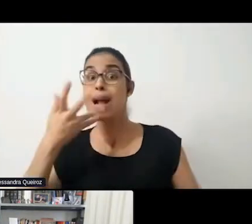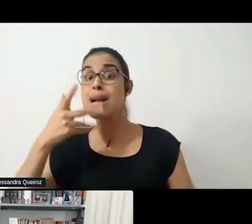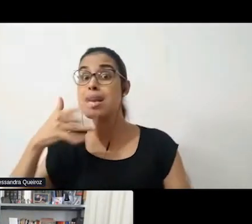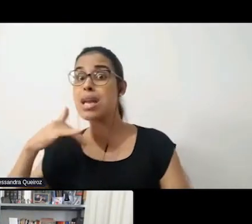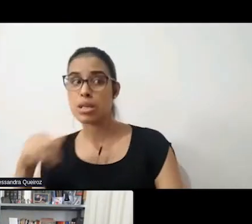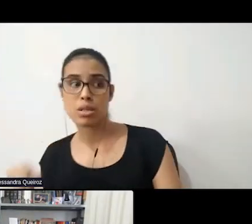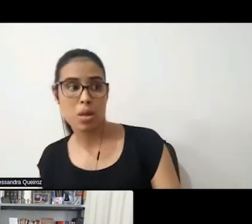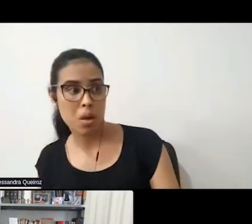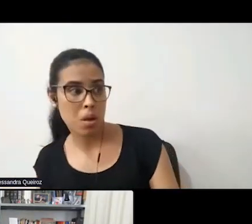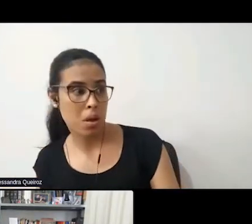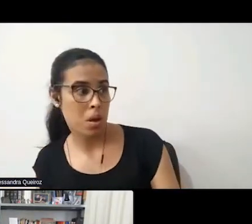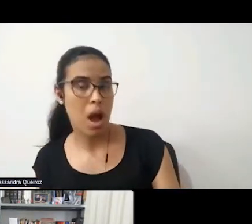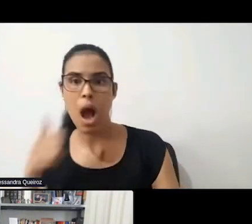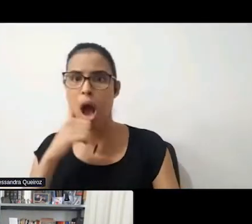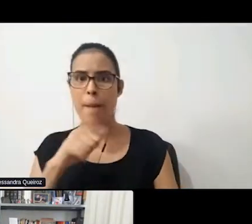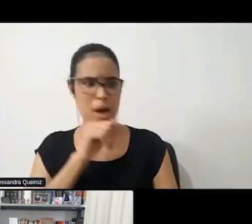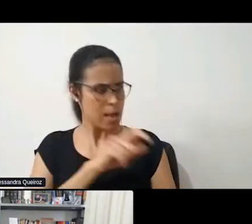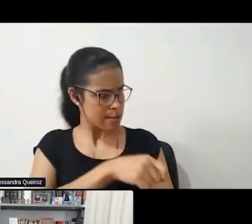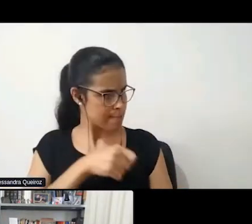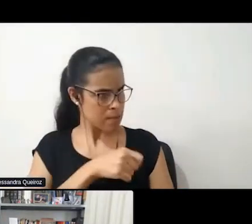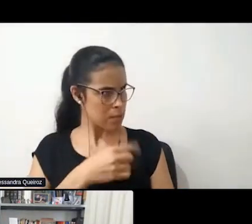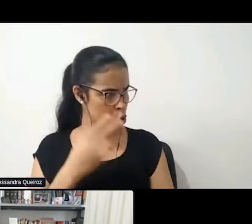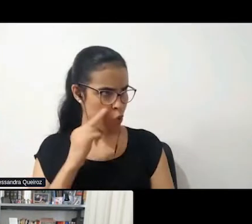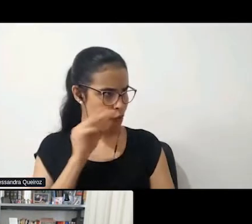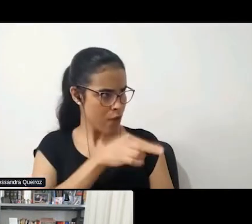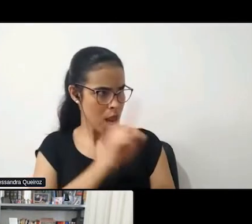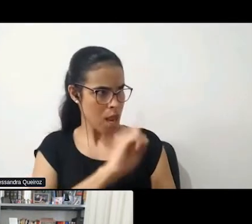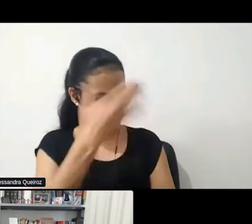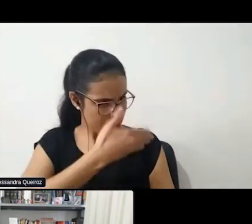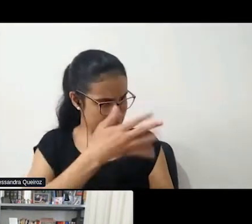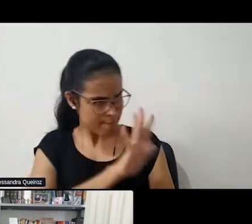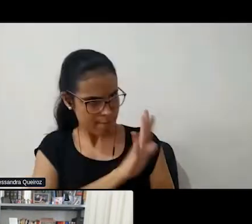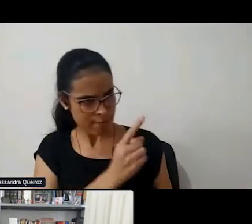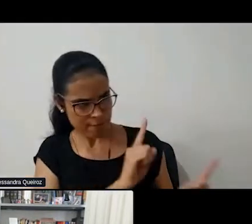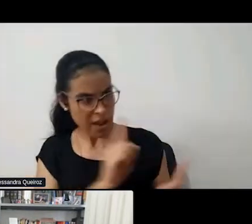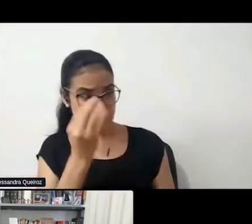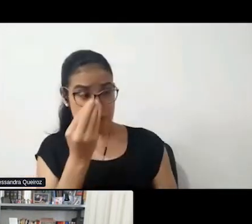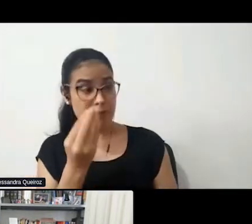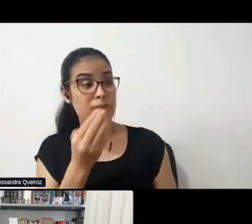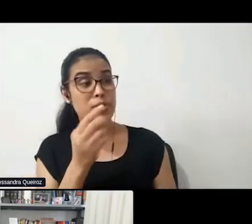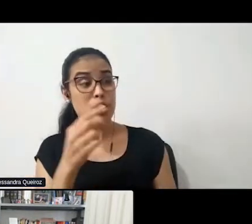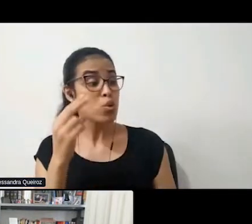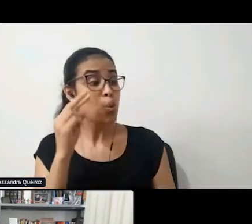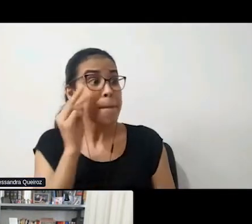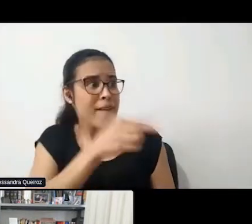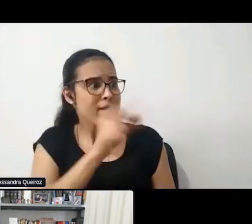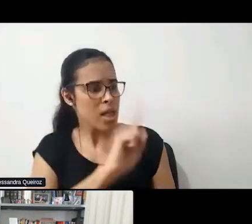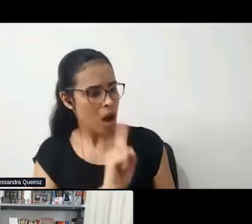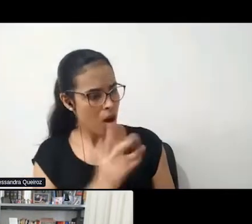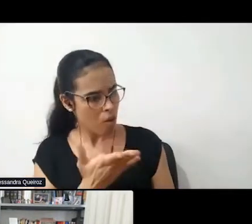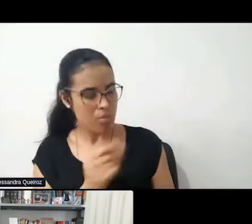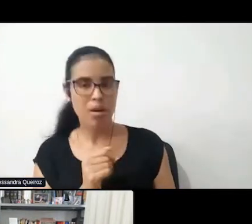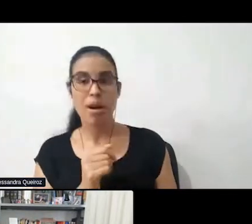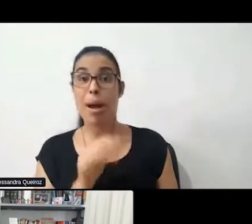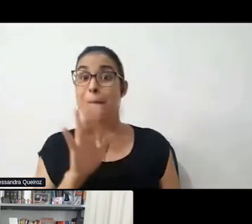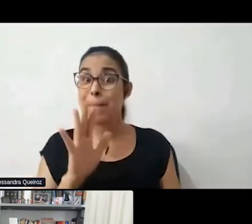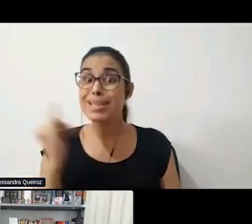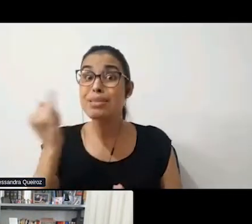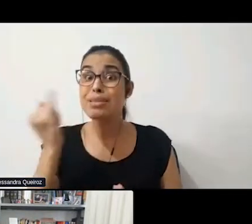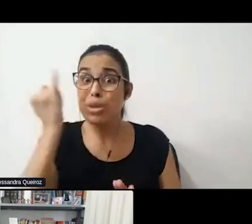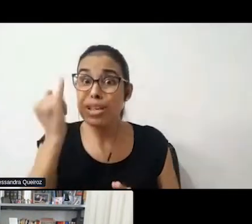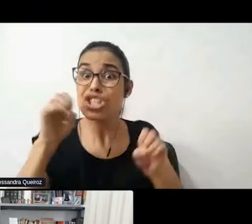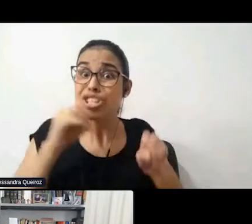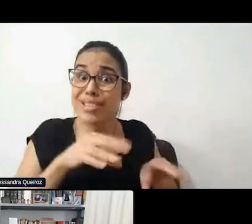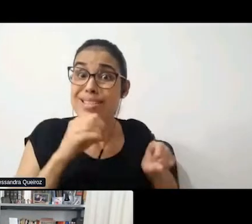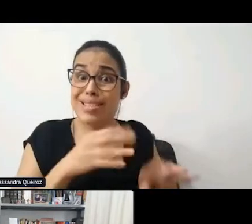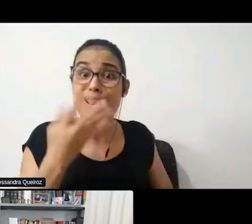pessoa para não se sentir constrangida. Deixa ela perguntar. É criança, ela está aprendendo. Olha, desde a infância é algo cultural, que a